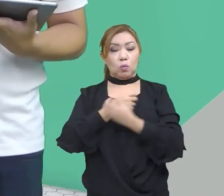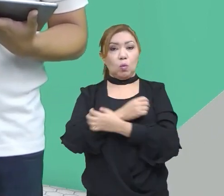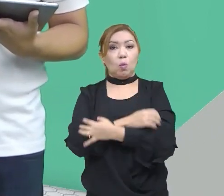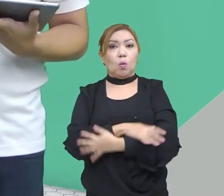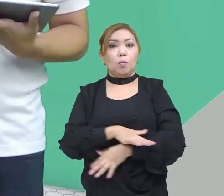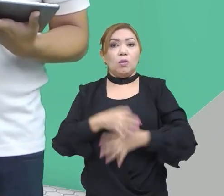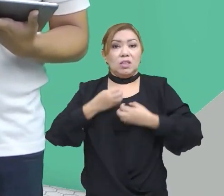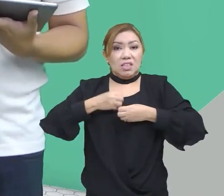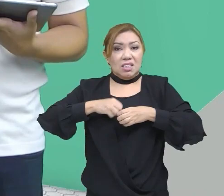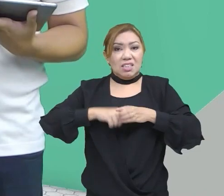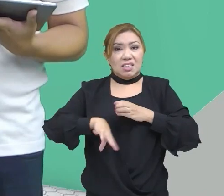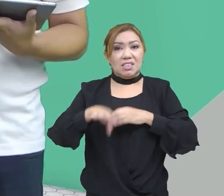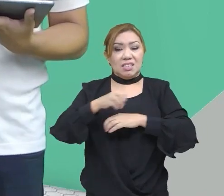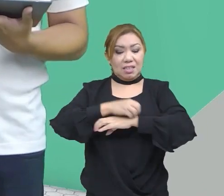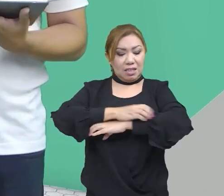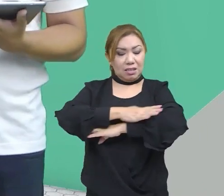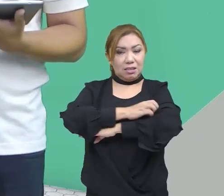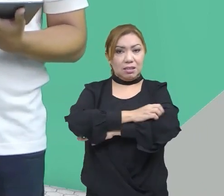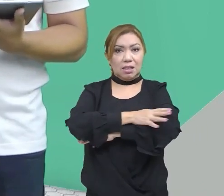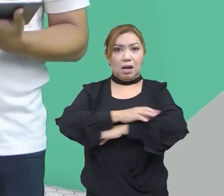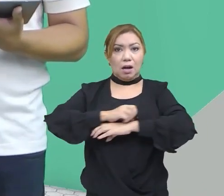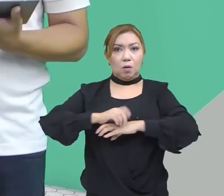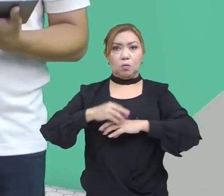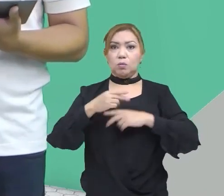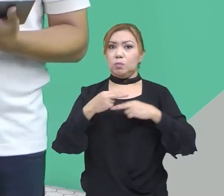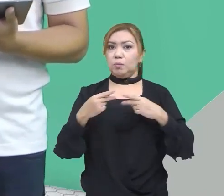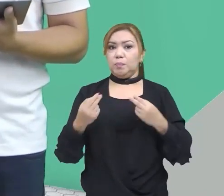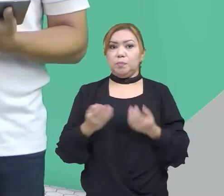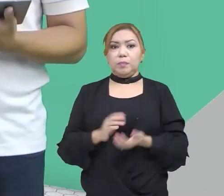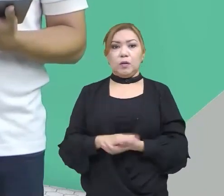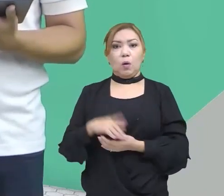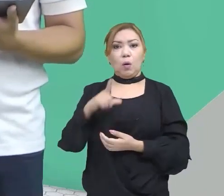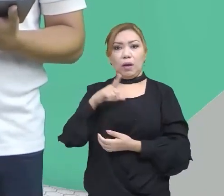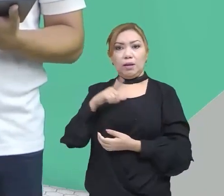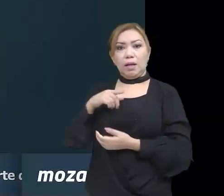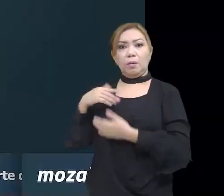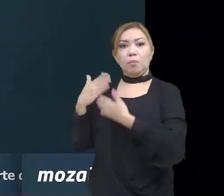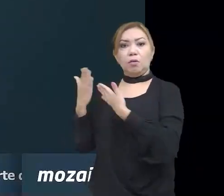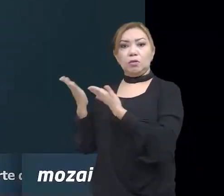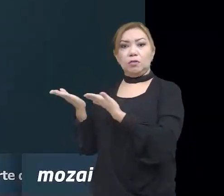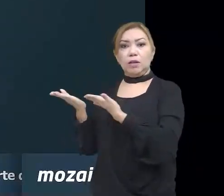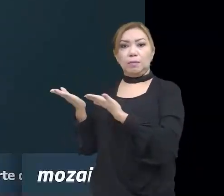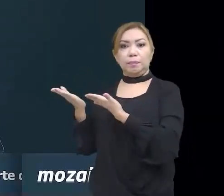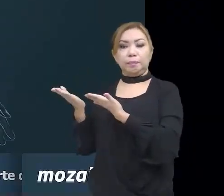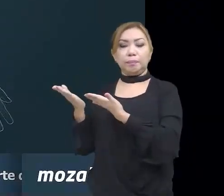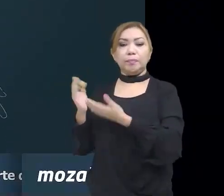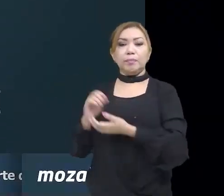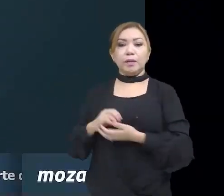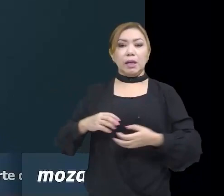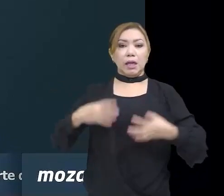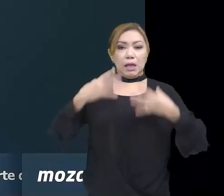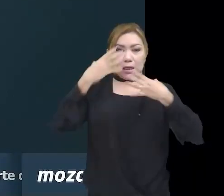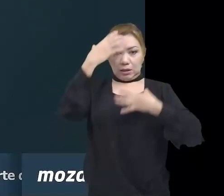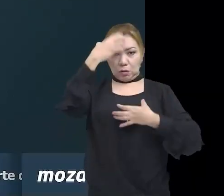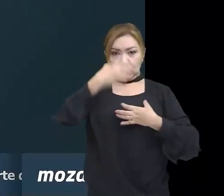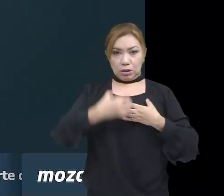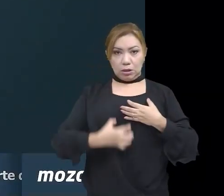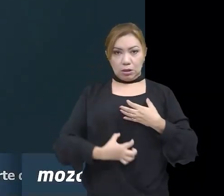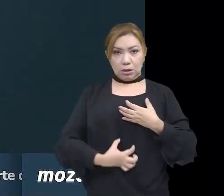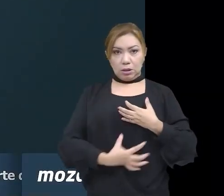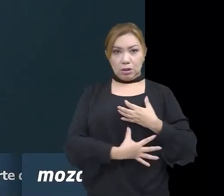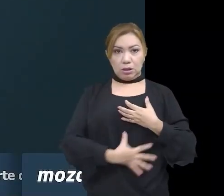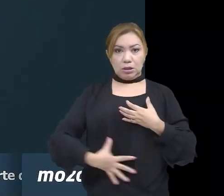eliminação de excreção? Vejamos aqui, ó, como vocês podem ver, esse sistema digestório, ele